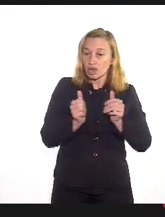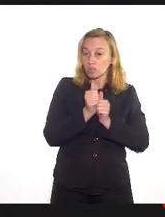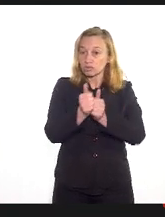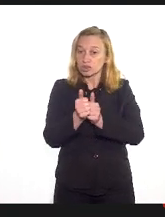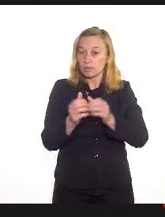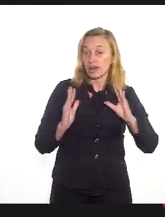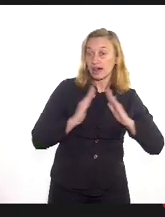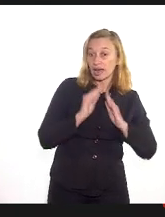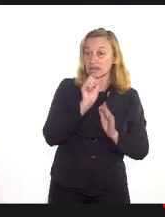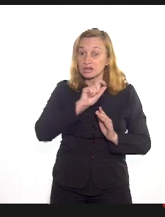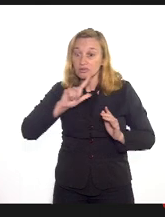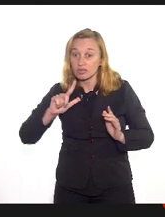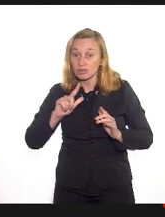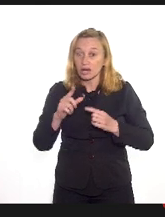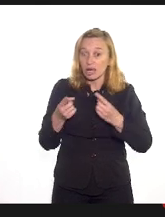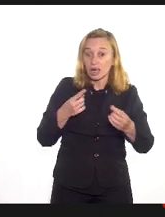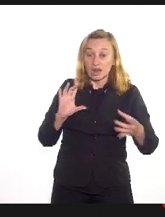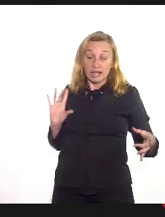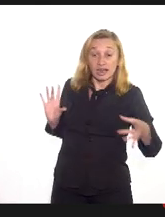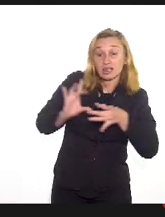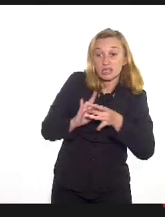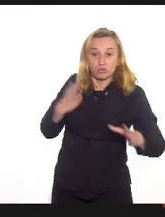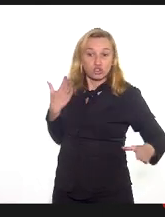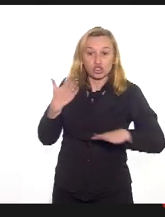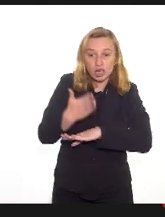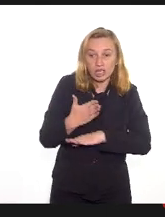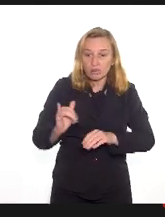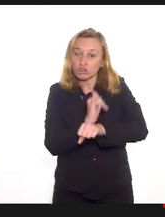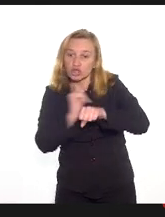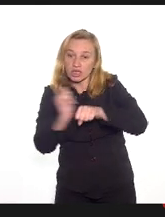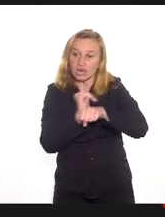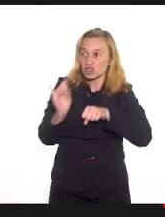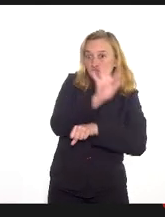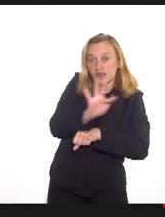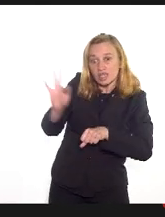Civil, daí a ligação direta com a